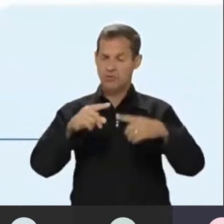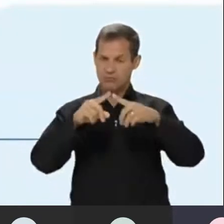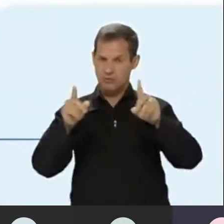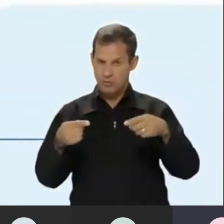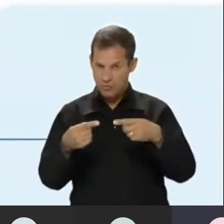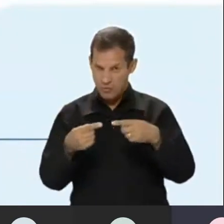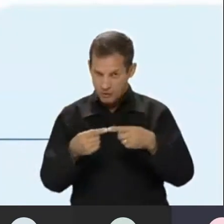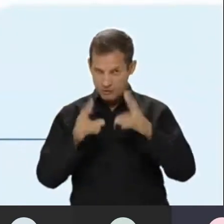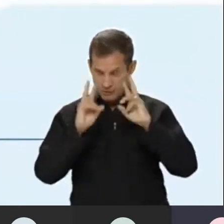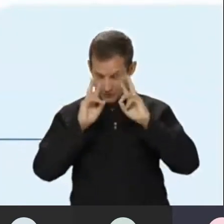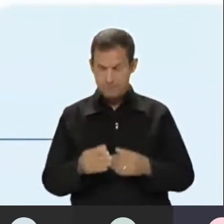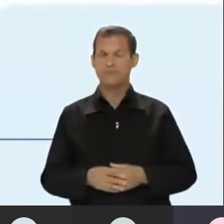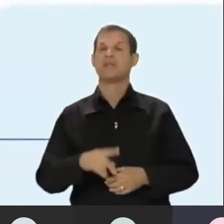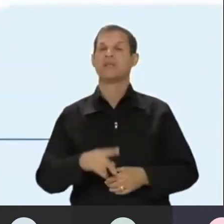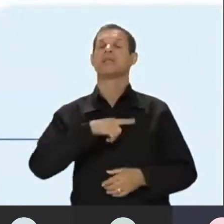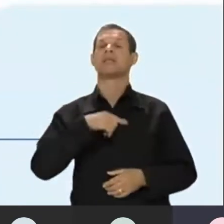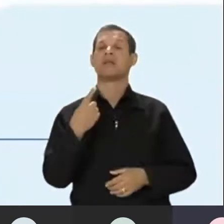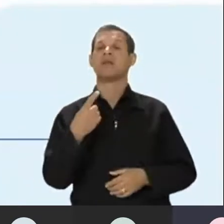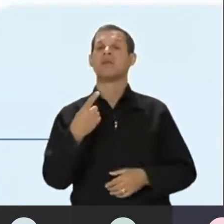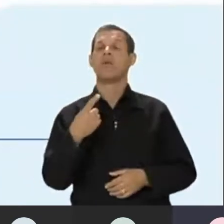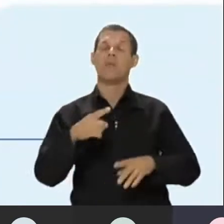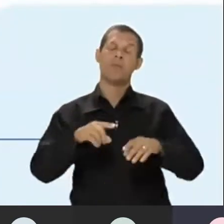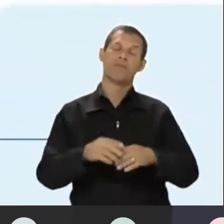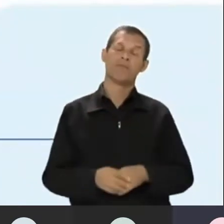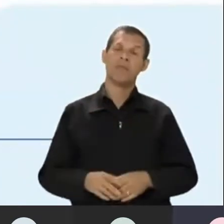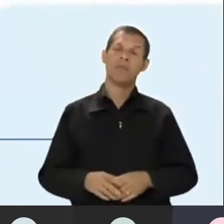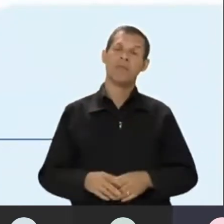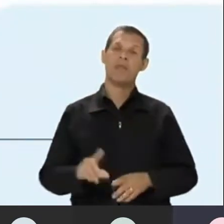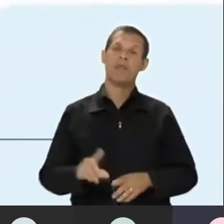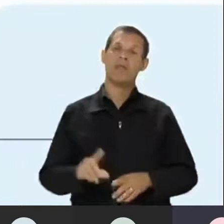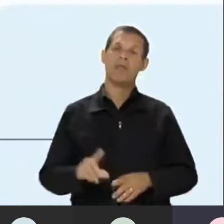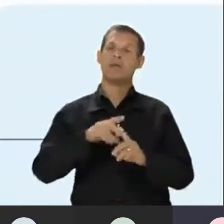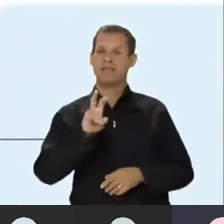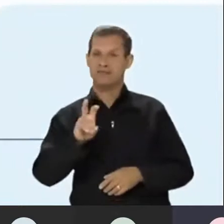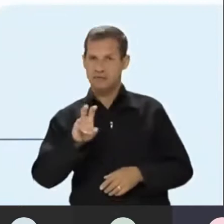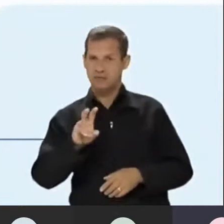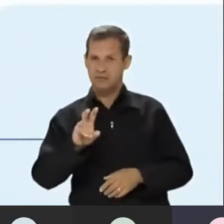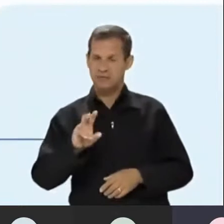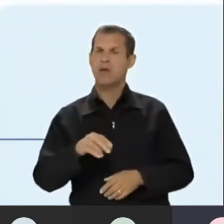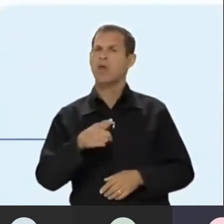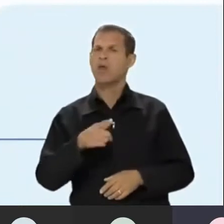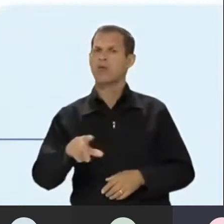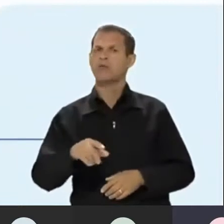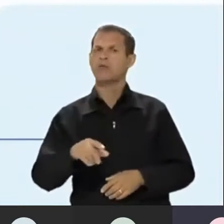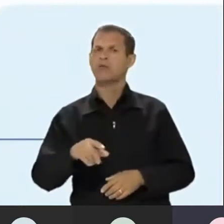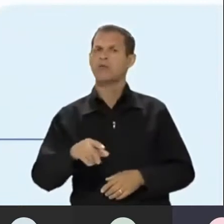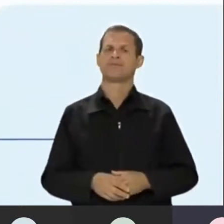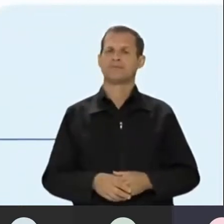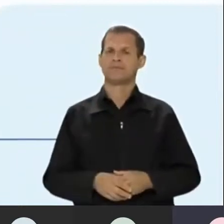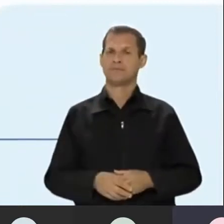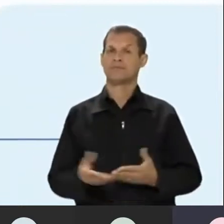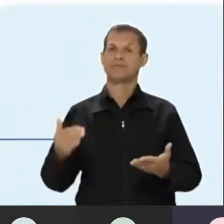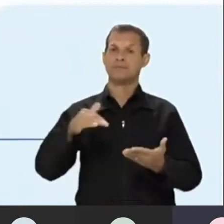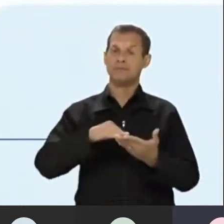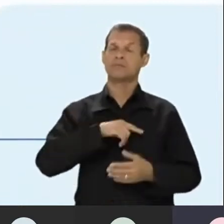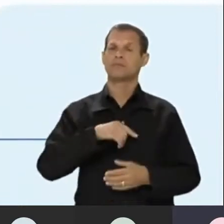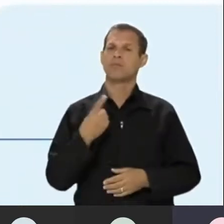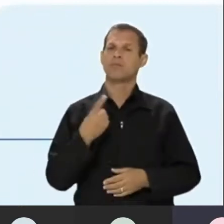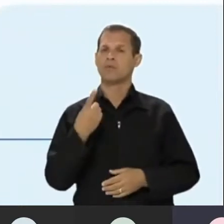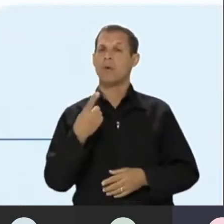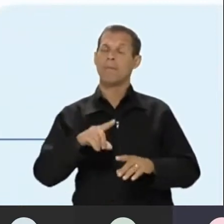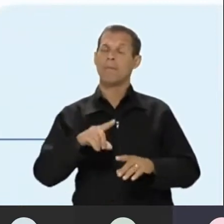lá do fundo, tá? Então, daqui até aqui tem 1, mais meio seria aqui. E novamente aqui, até aqui a